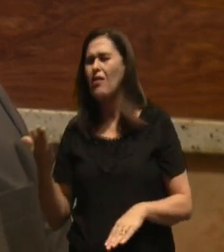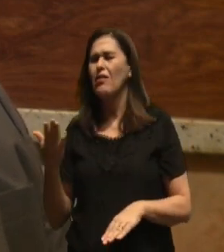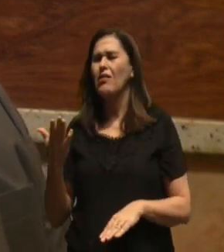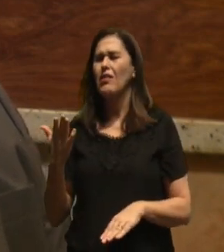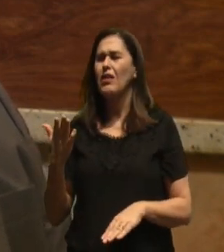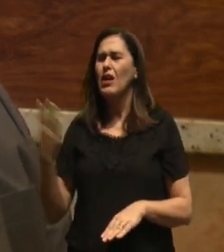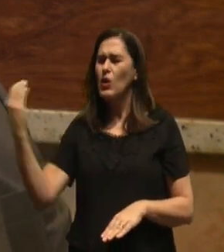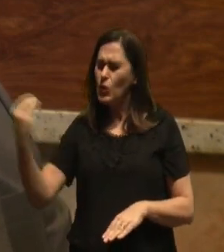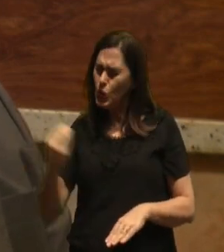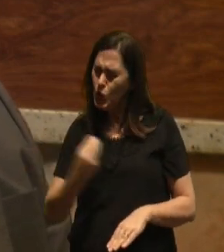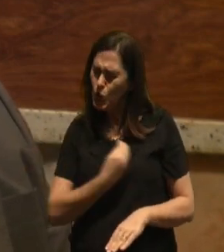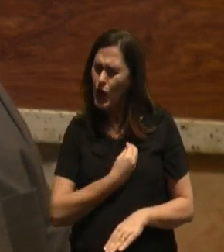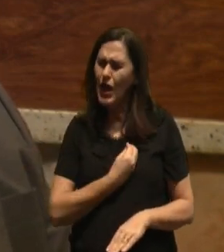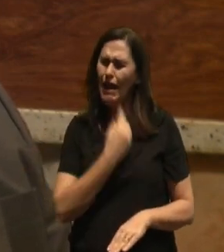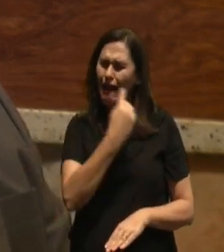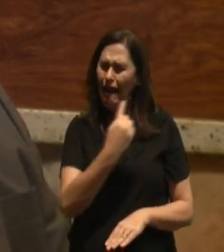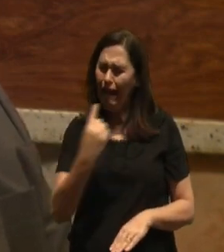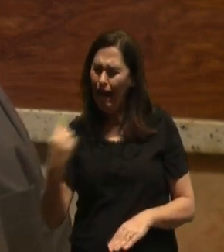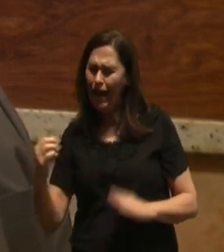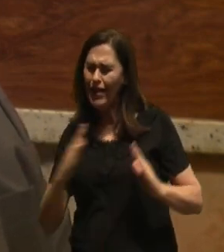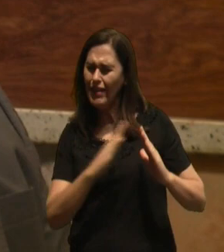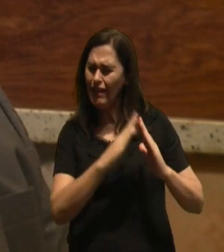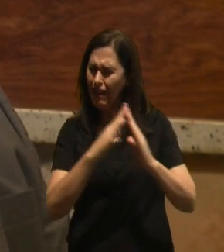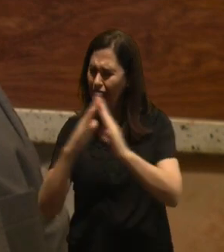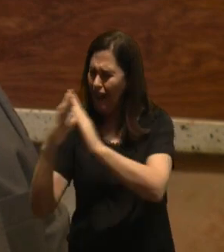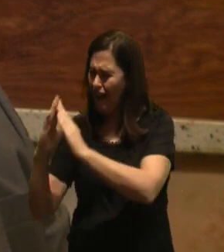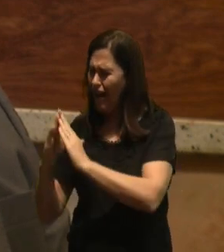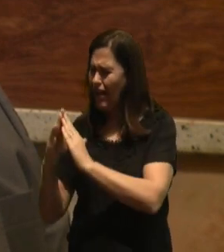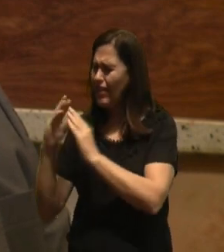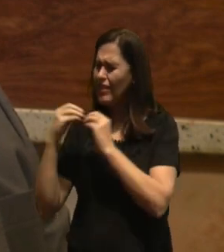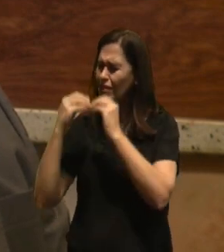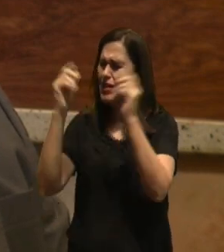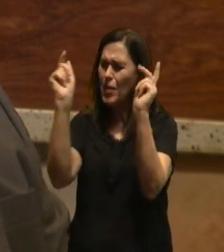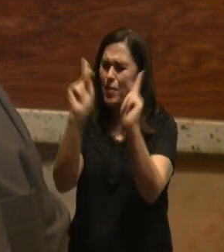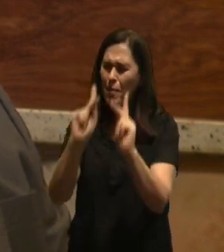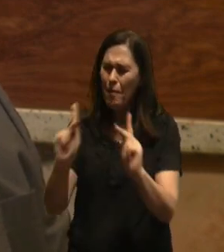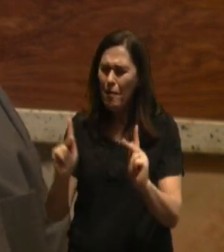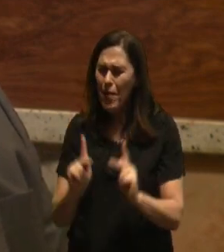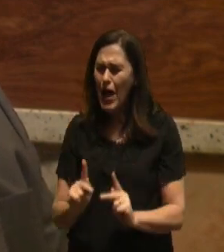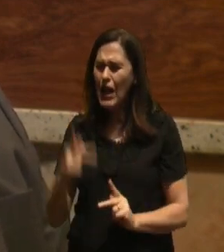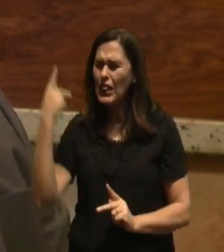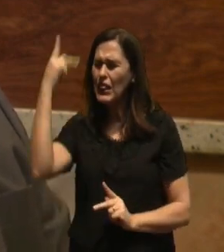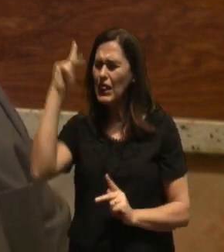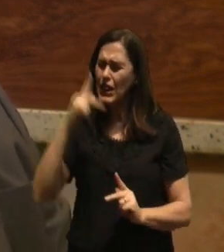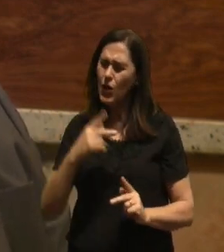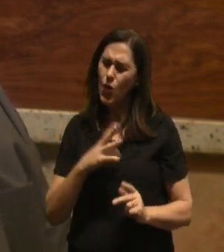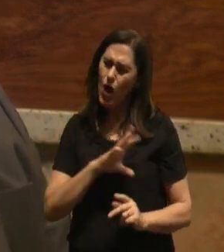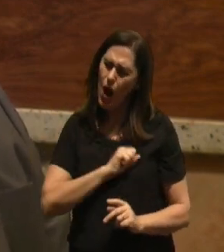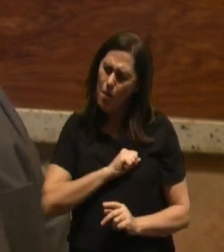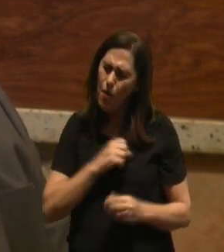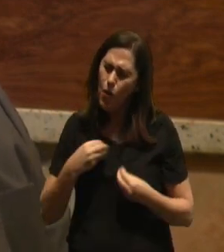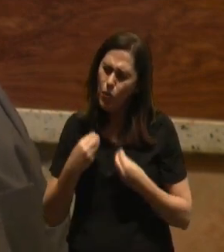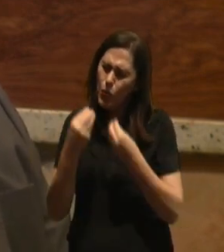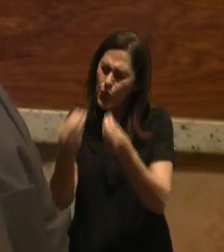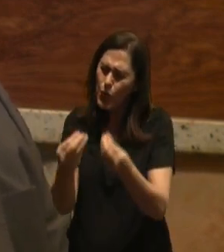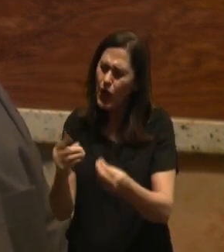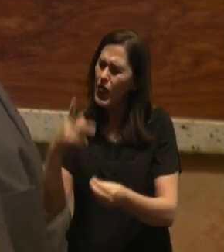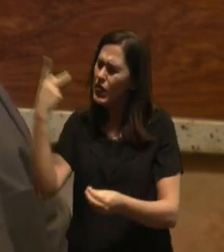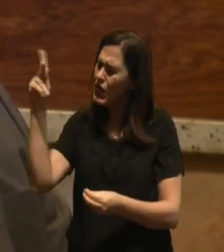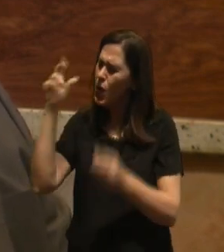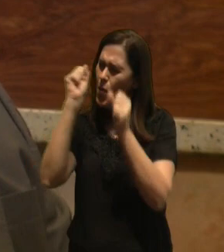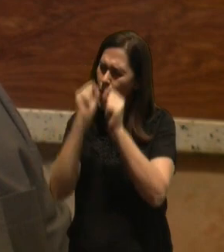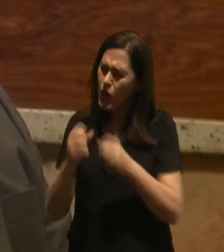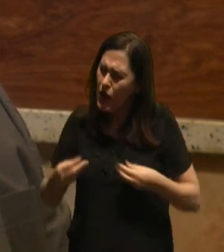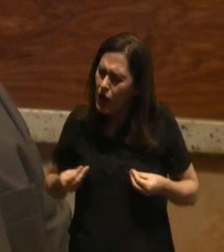está presente agora, Pai, em cada lar, ó Deus, derramando a tua paz, derramando o teu amor, derramando o teu poder,